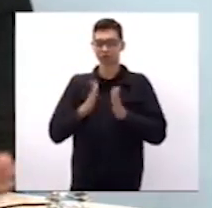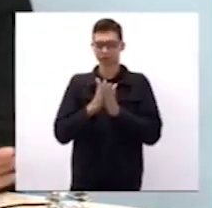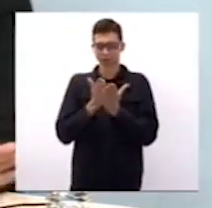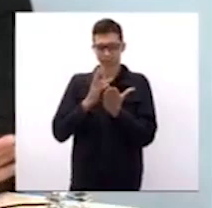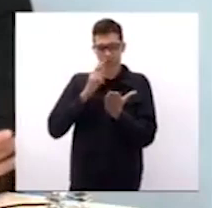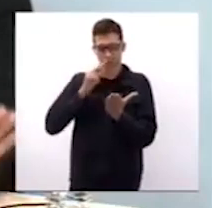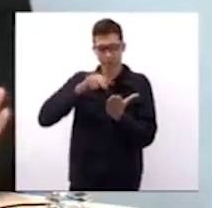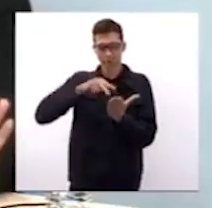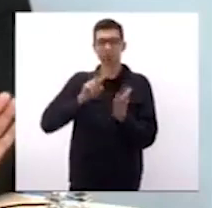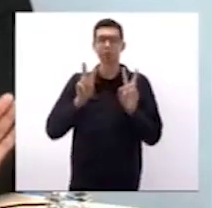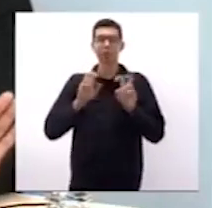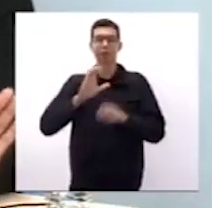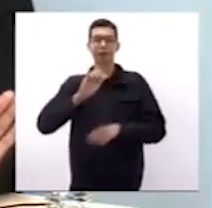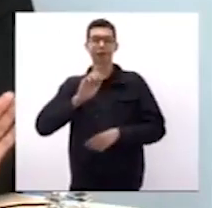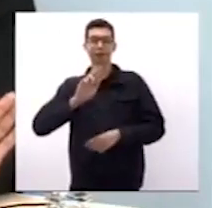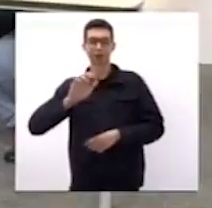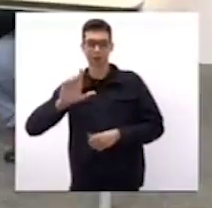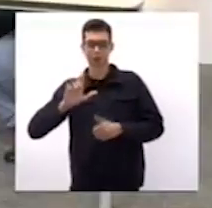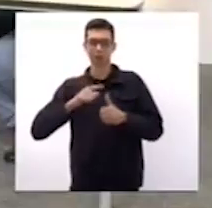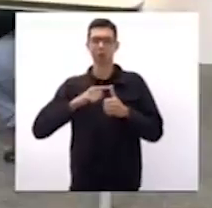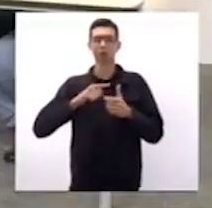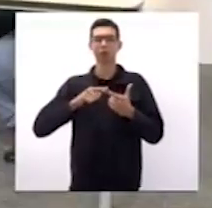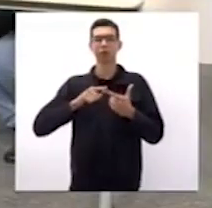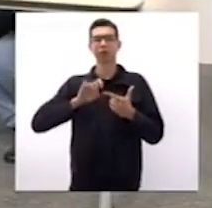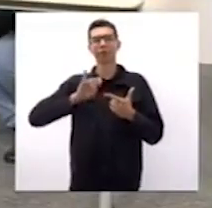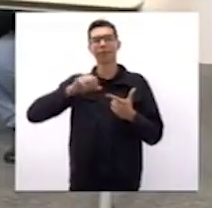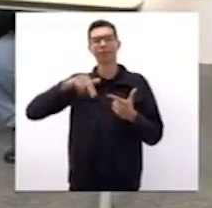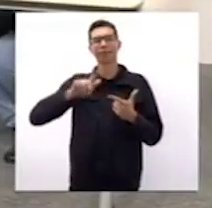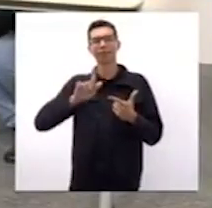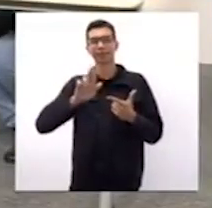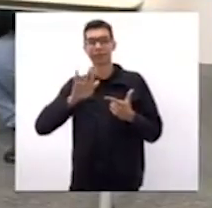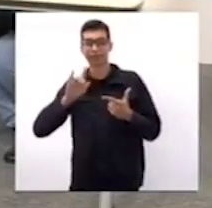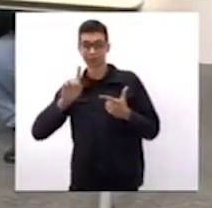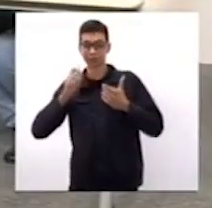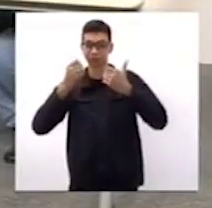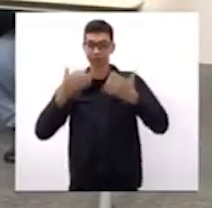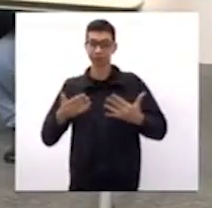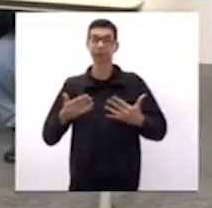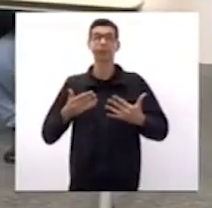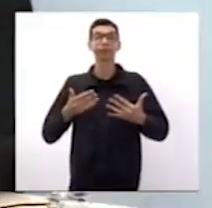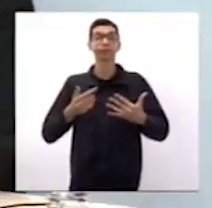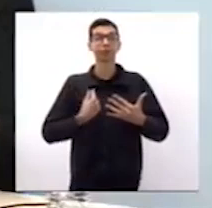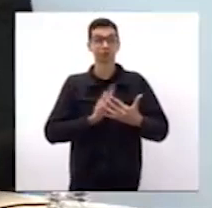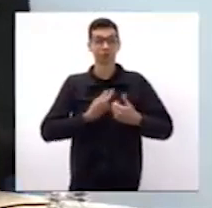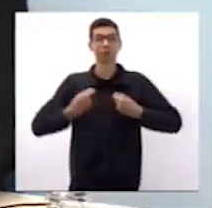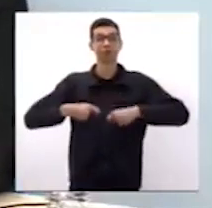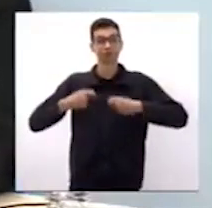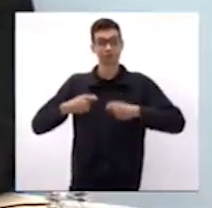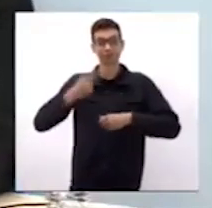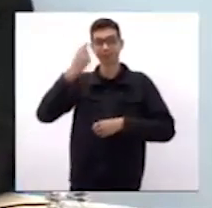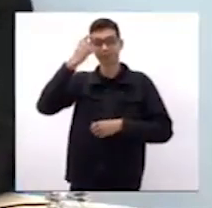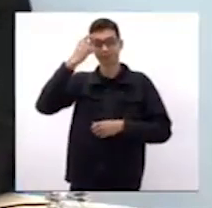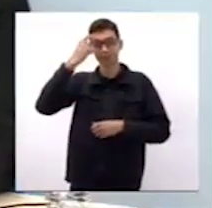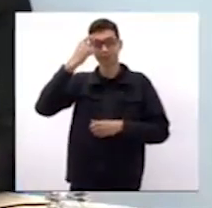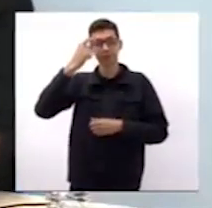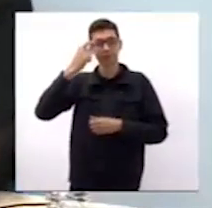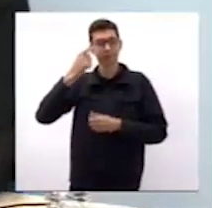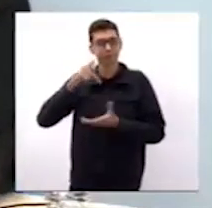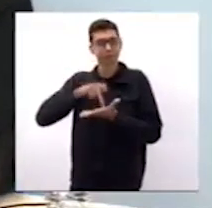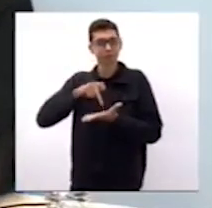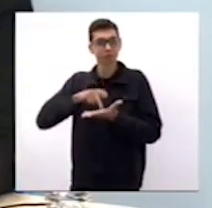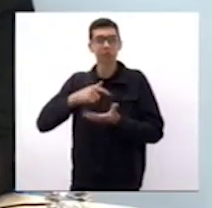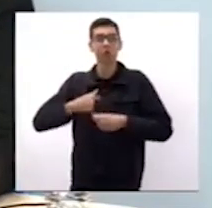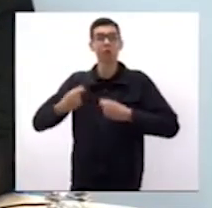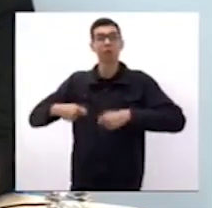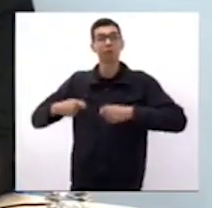nos coloca a pensar que são afirmações verdadeiras, que eu preciso dessas características para que esse espaço de aprendizagem aconteça